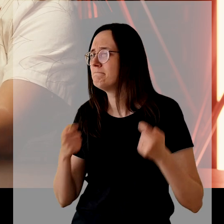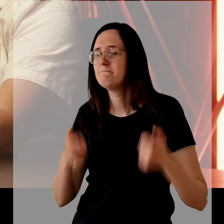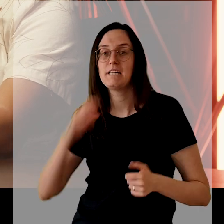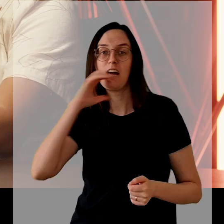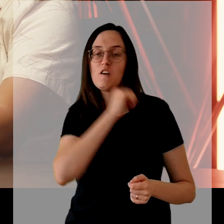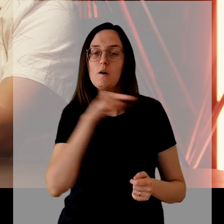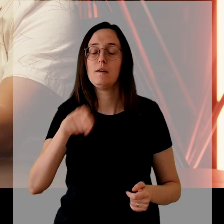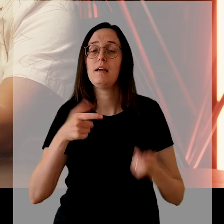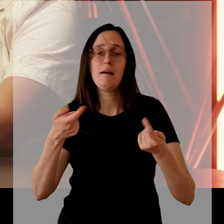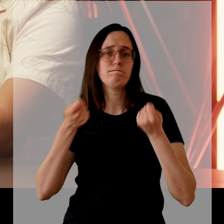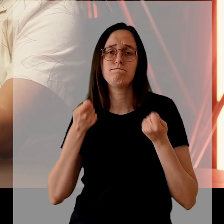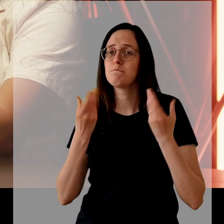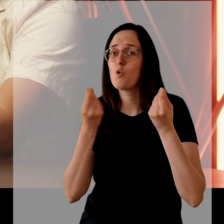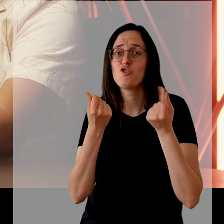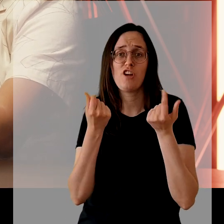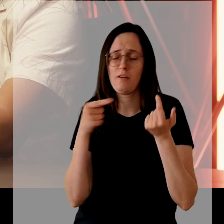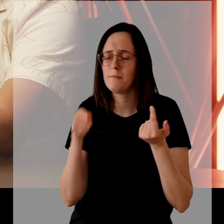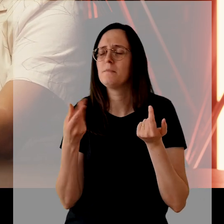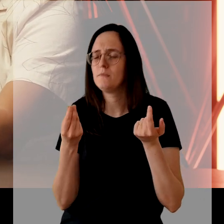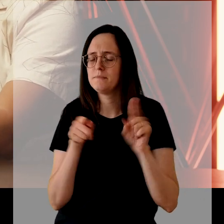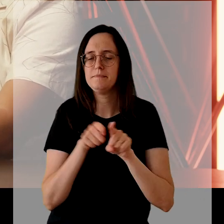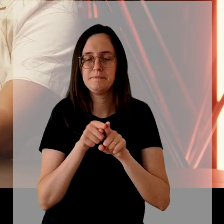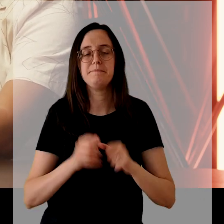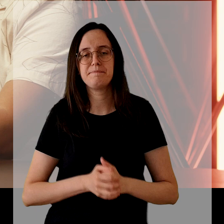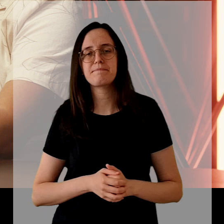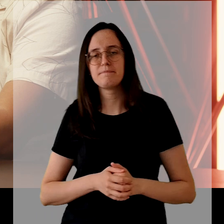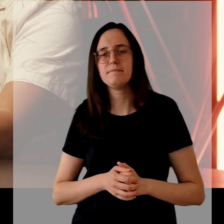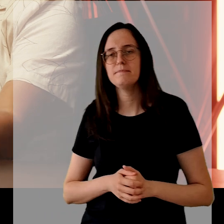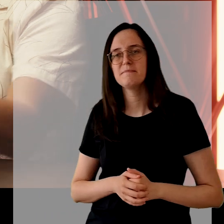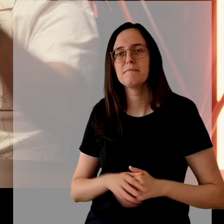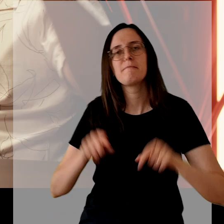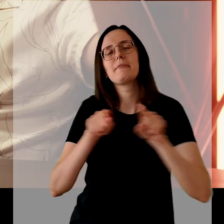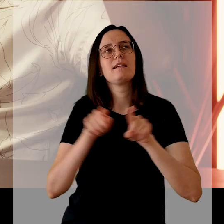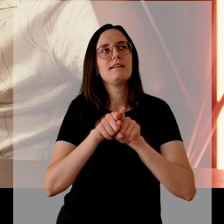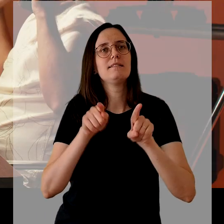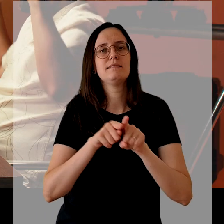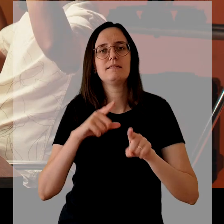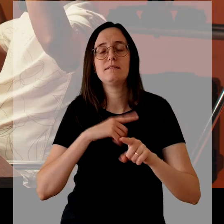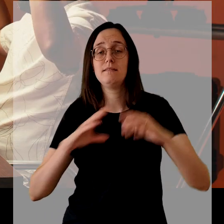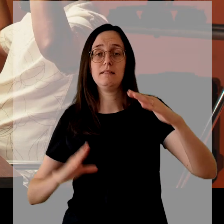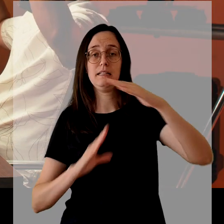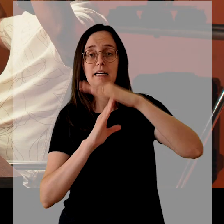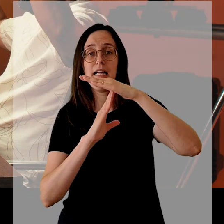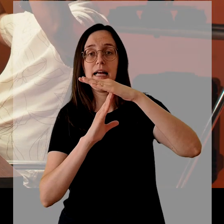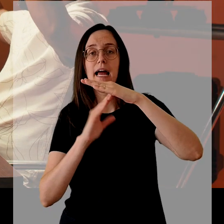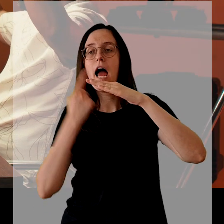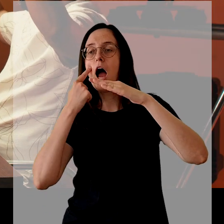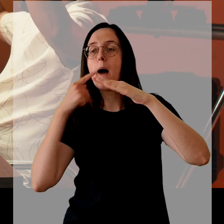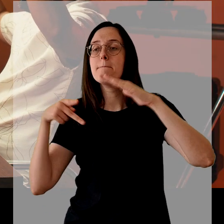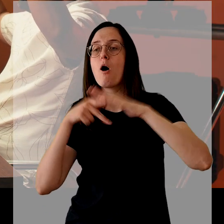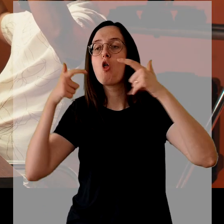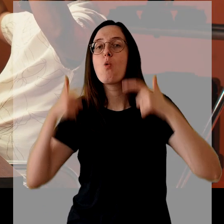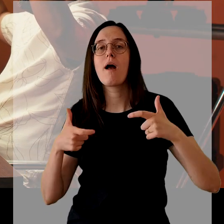e foi economizado tanto dinheiro por isso, assim. E também o teto da locação, ele era